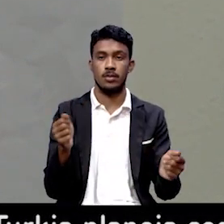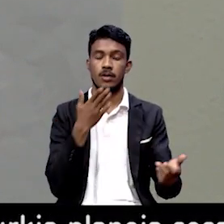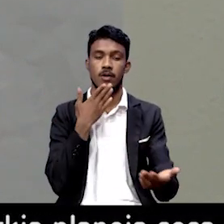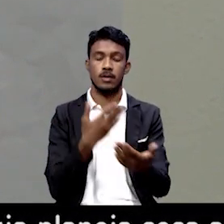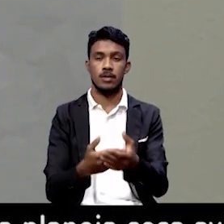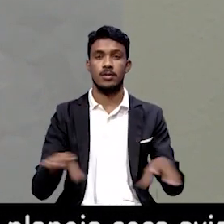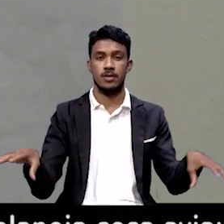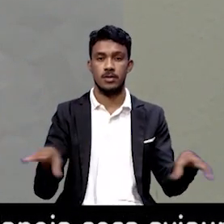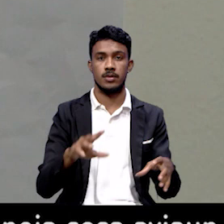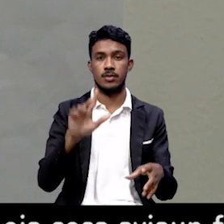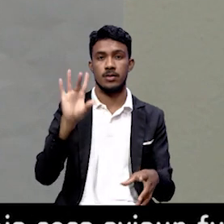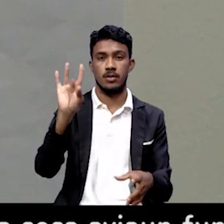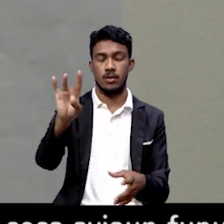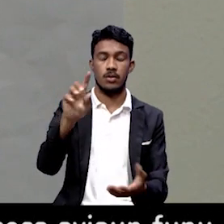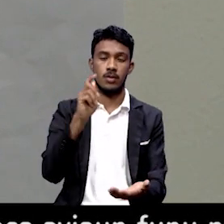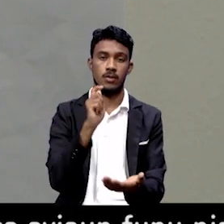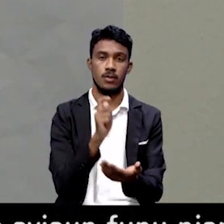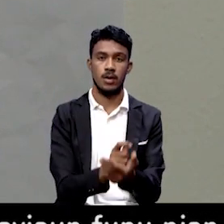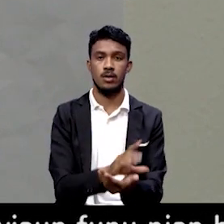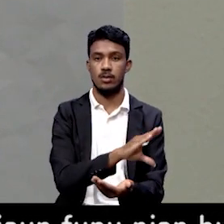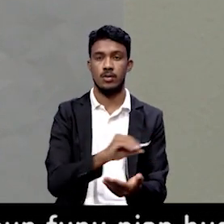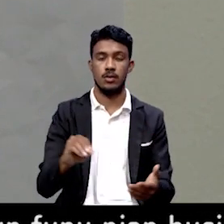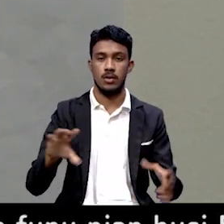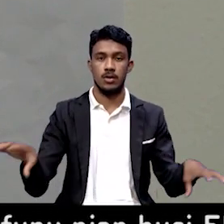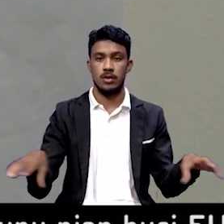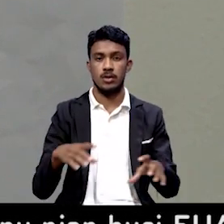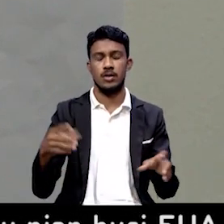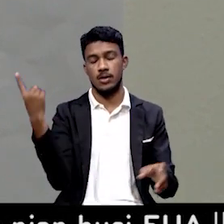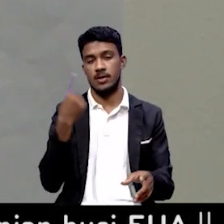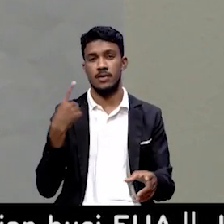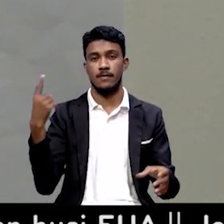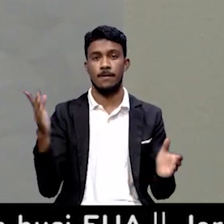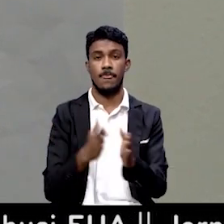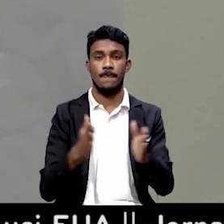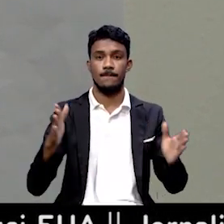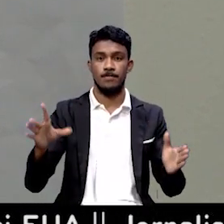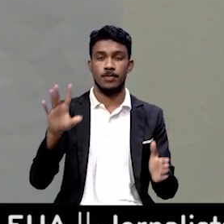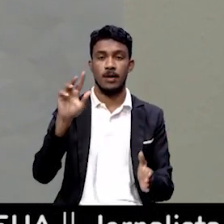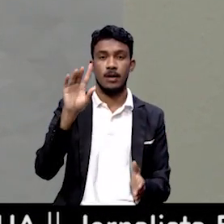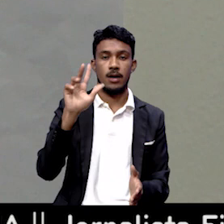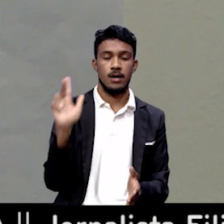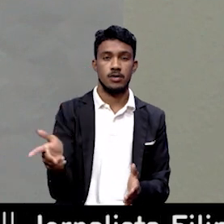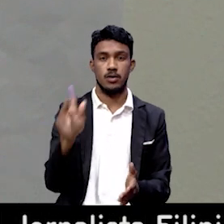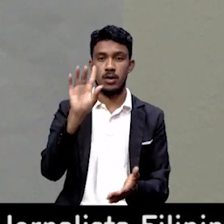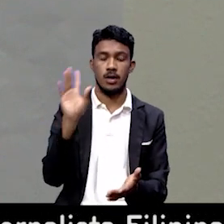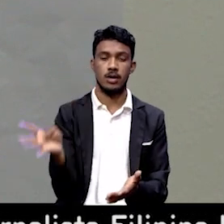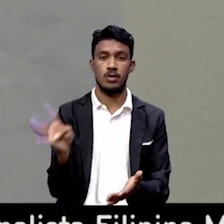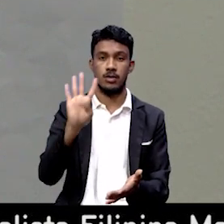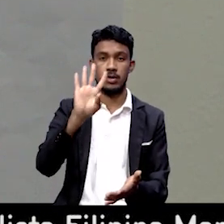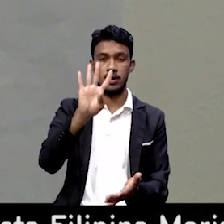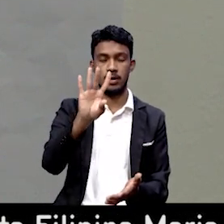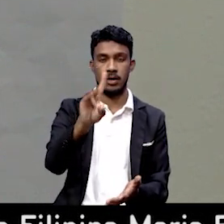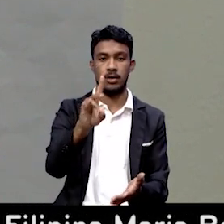serviço tokon walu resing, capital menor rium atus tolu hat nulo resing hitu liu, no capital